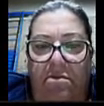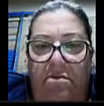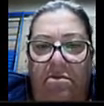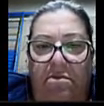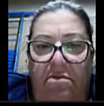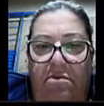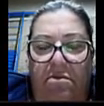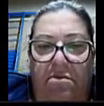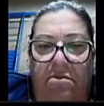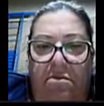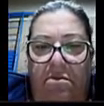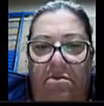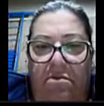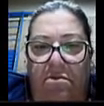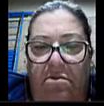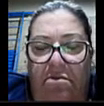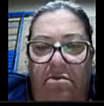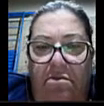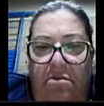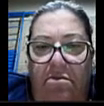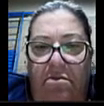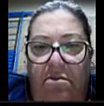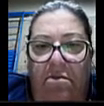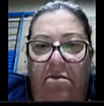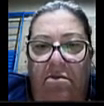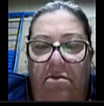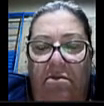prejuízos que a gente vai trabalhar com vocês hoje.